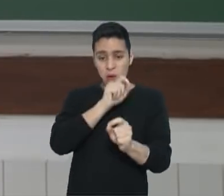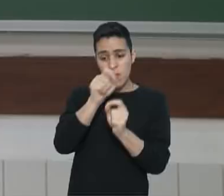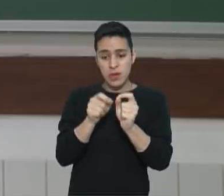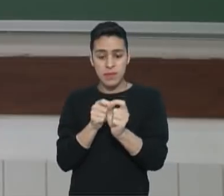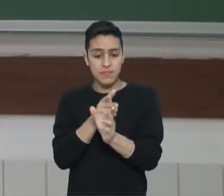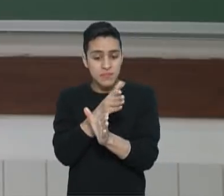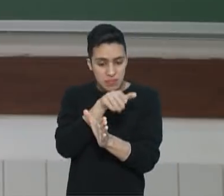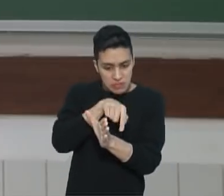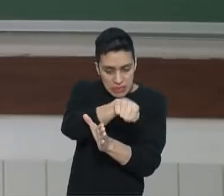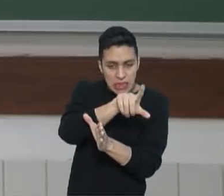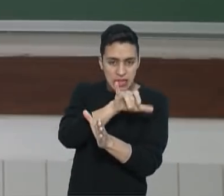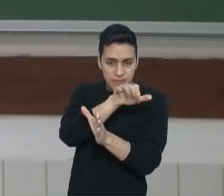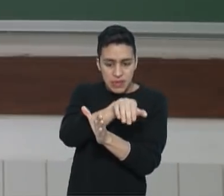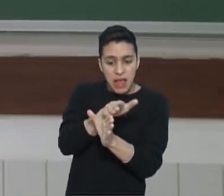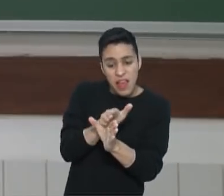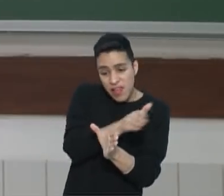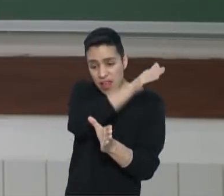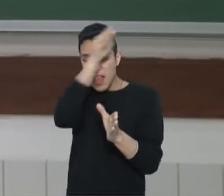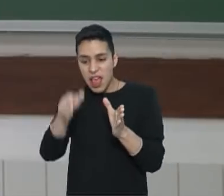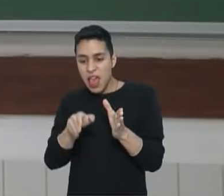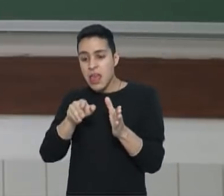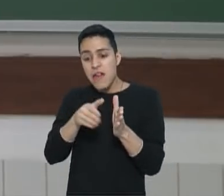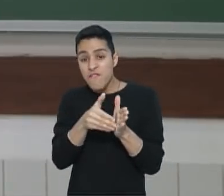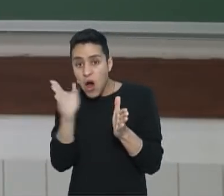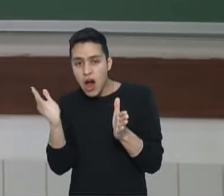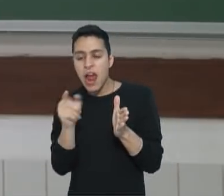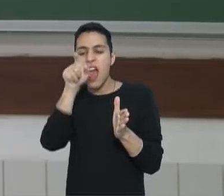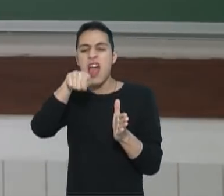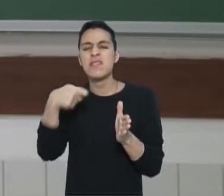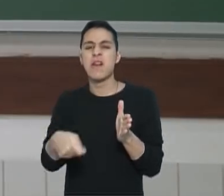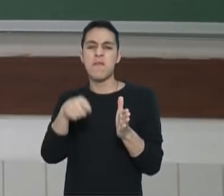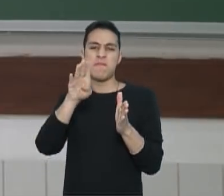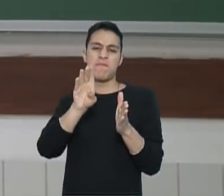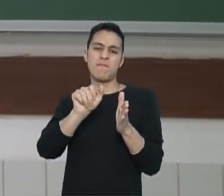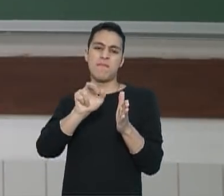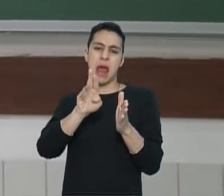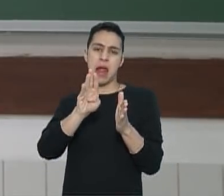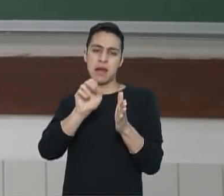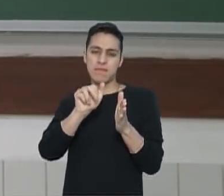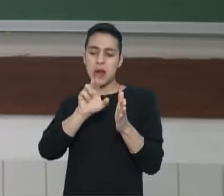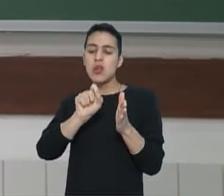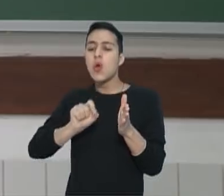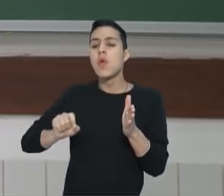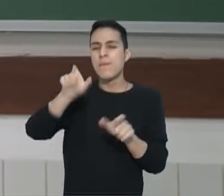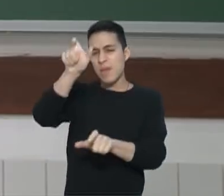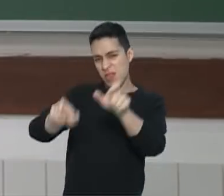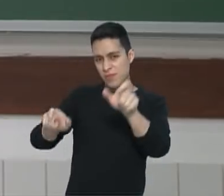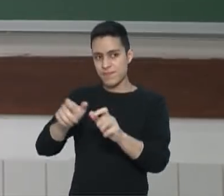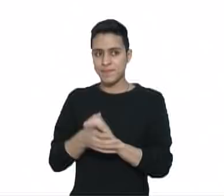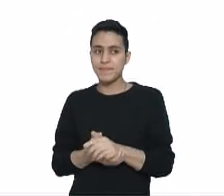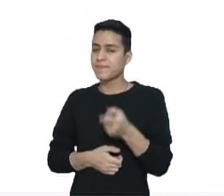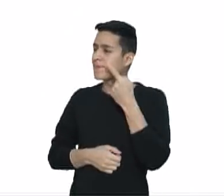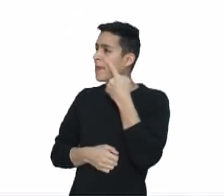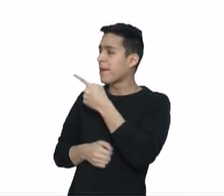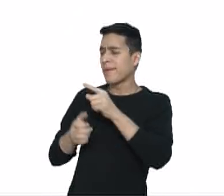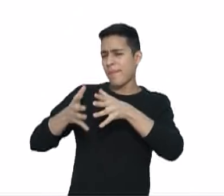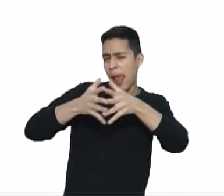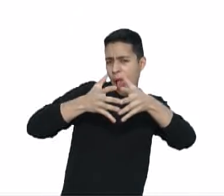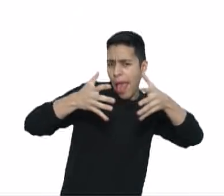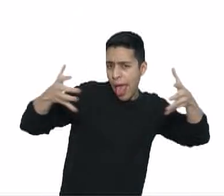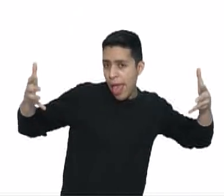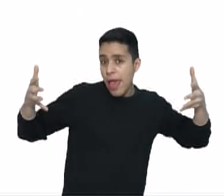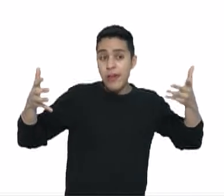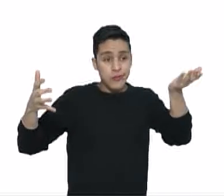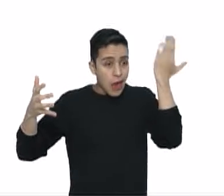desse limes são considerados populações bárbaras. Daí aqui a gente tem um mapa da maior extensão alcançada